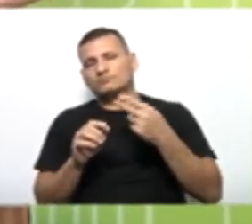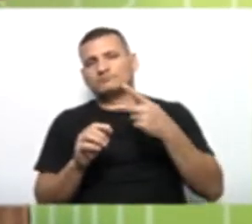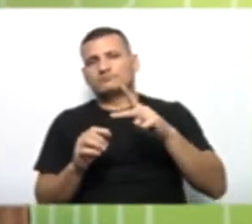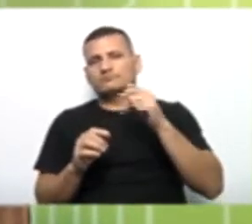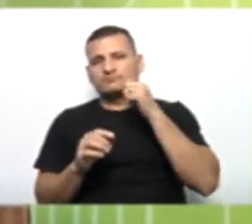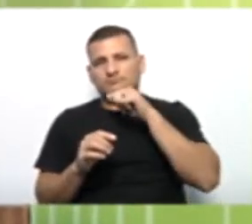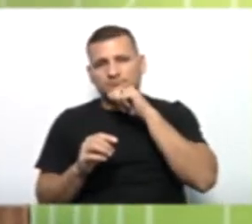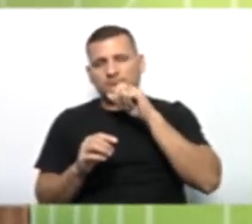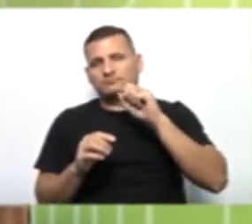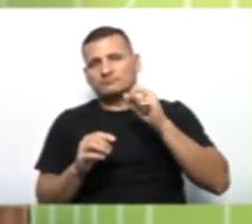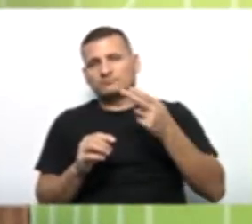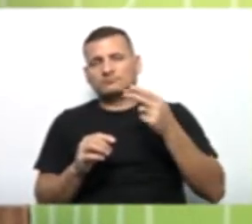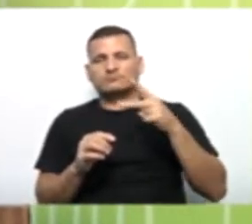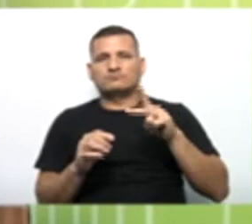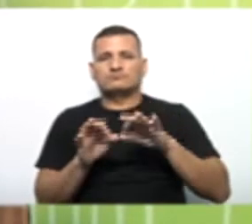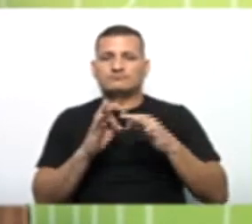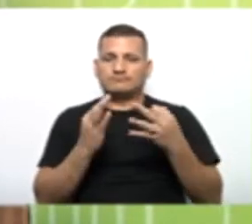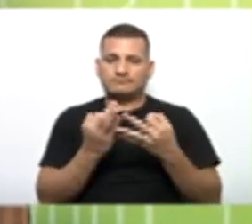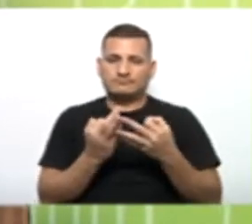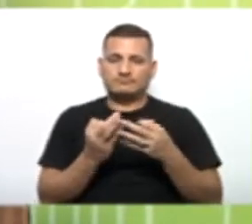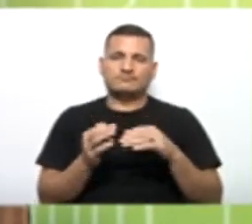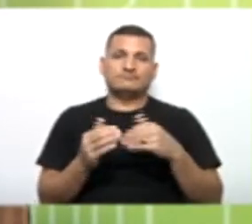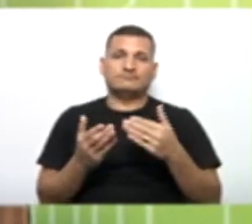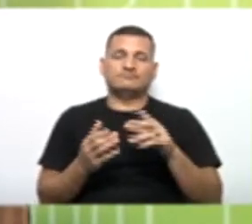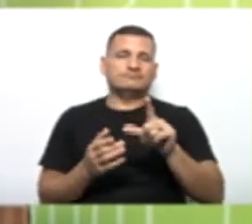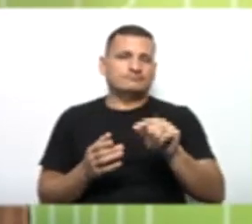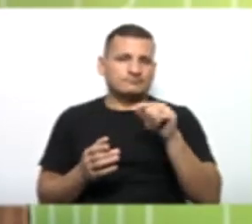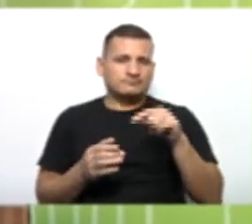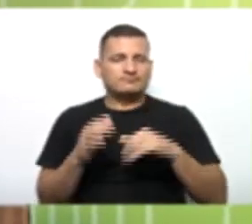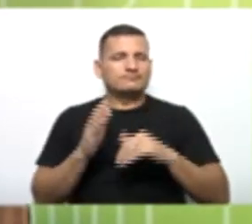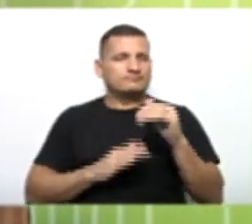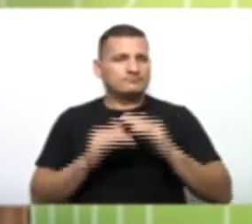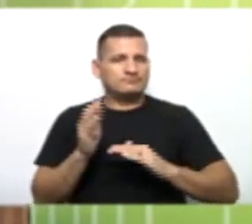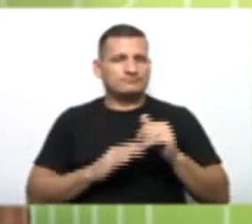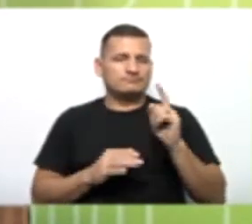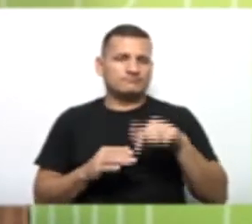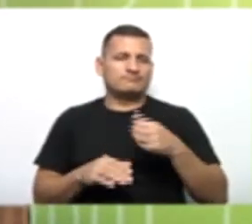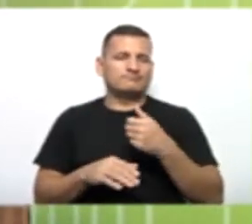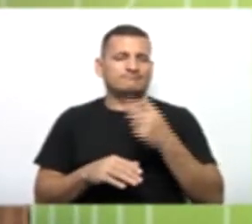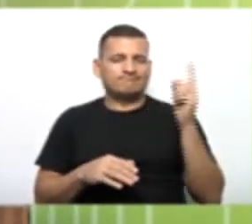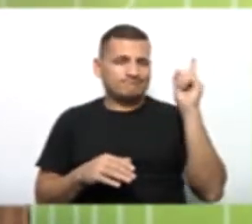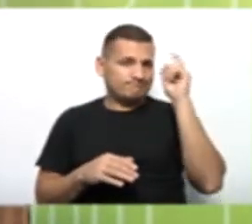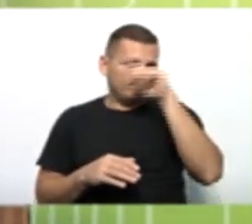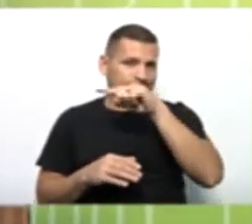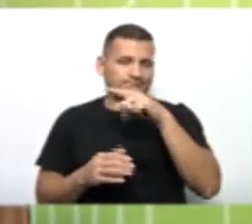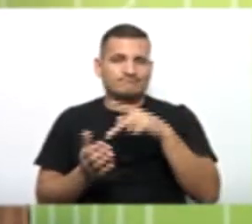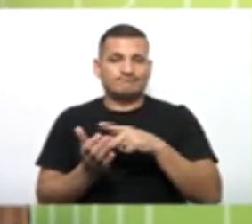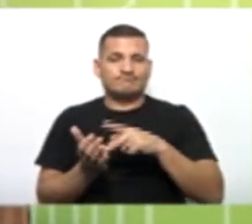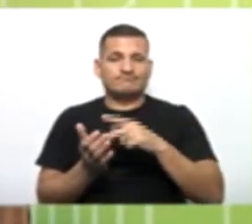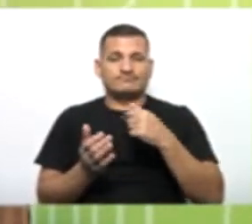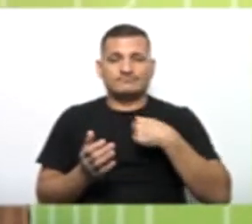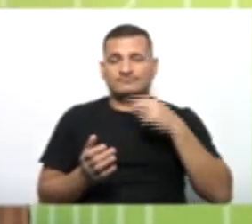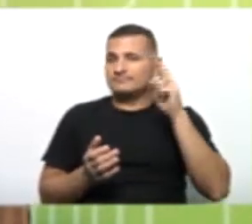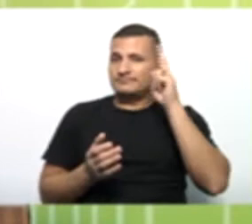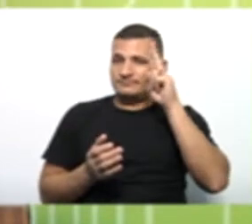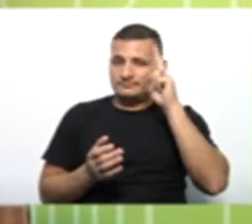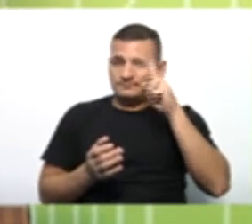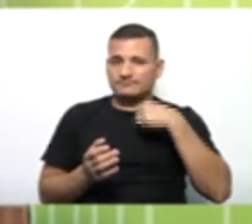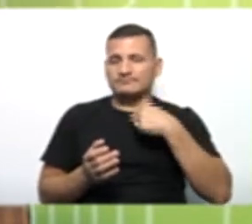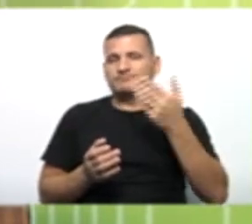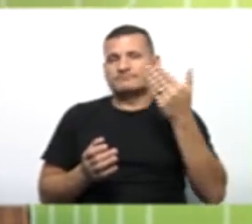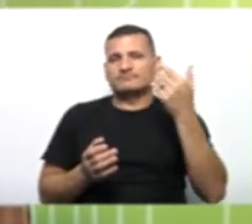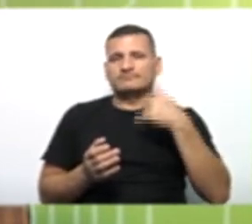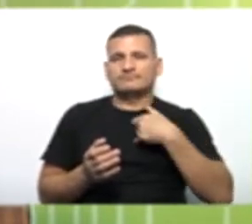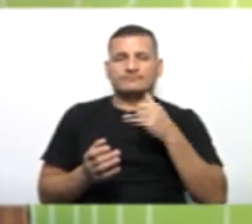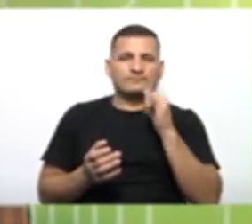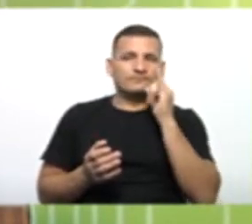ou a sua família tempo então esse escolheu a profissão é um exercício extremamente difícil eu lembro professor wesley quando eu falei para minha mãe